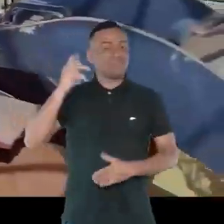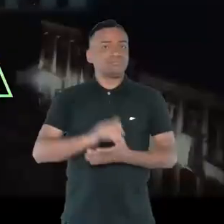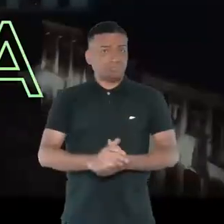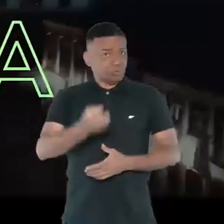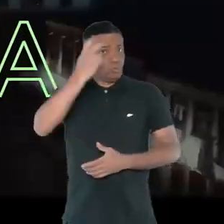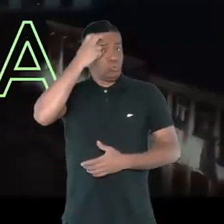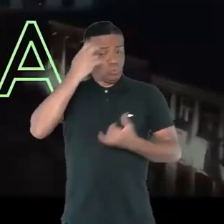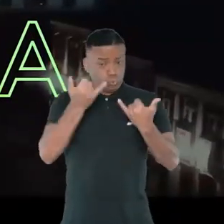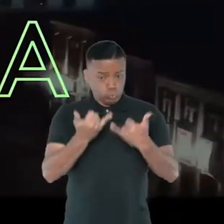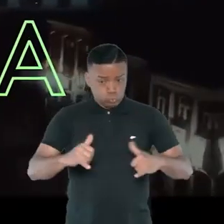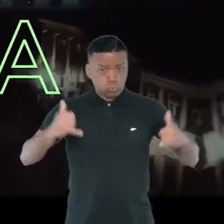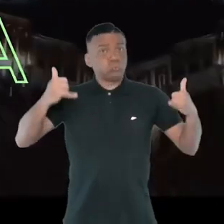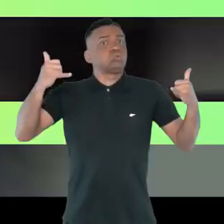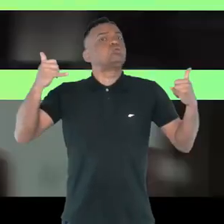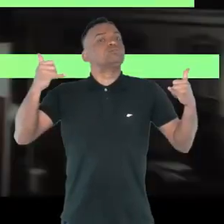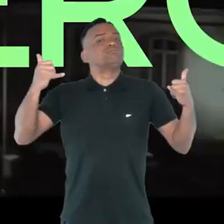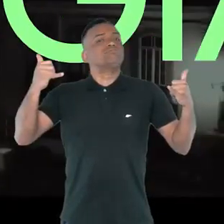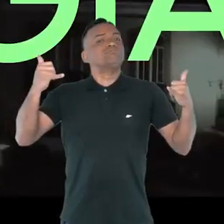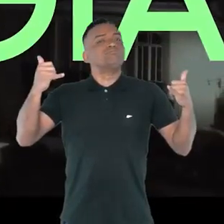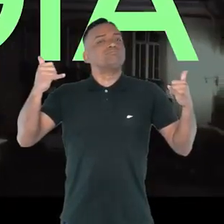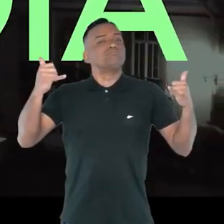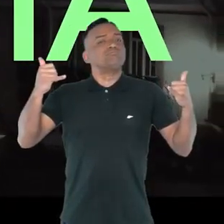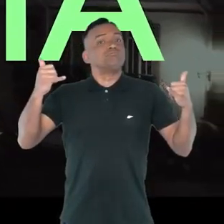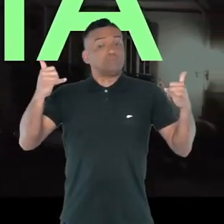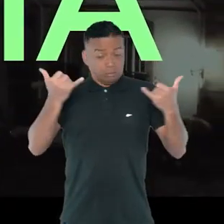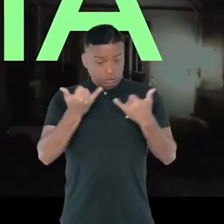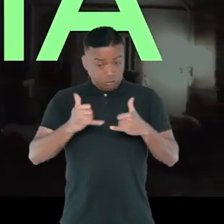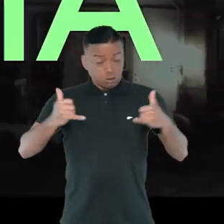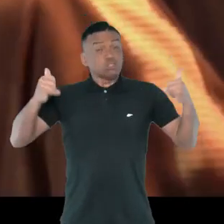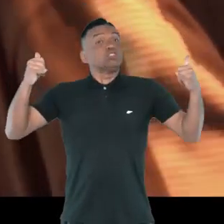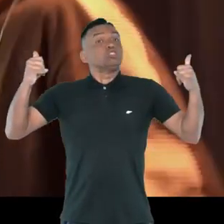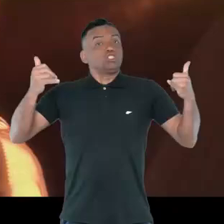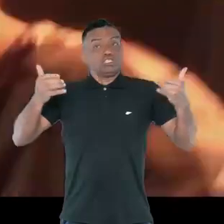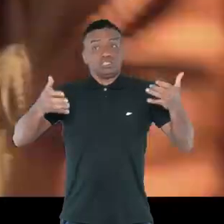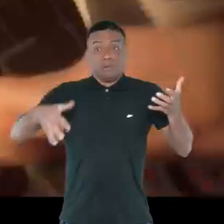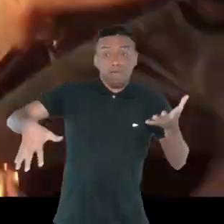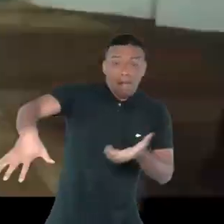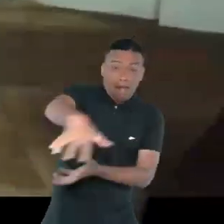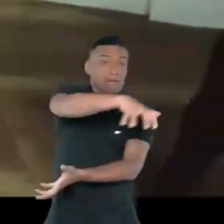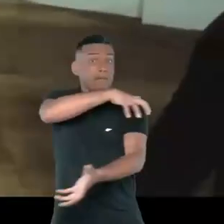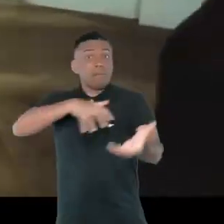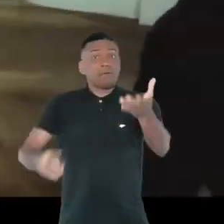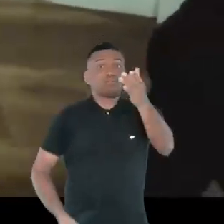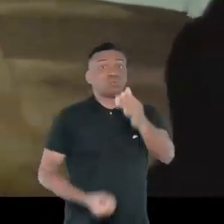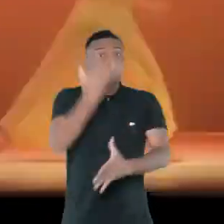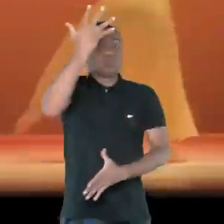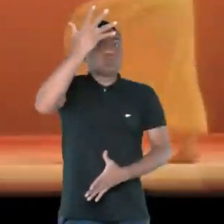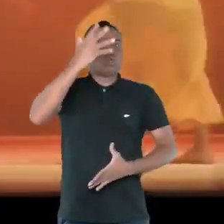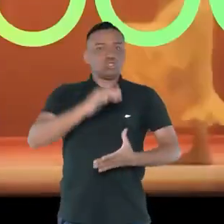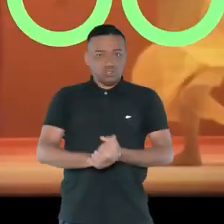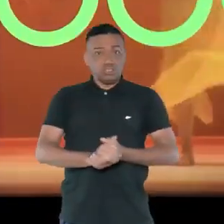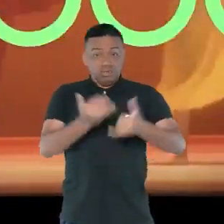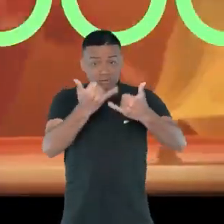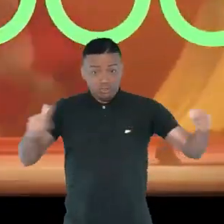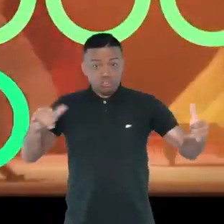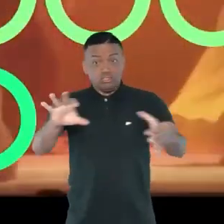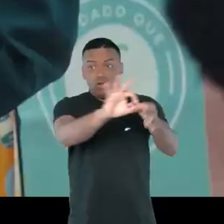em praças, apresentações musicais, desfiles, festivais e diversos outros eventos culturais. Que gera